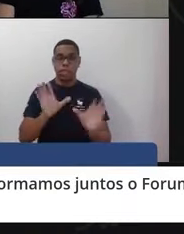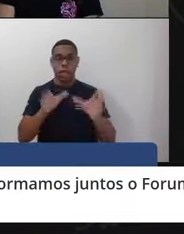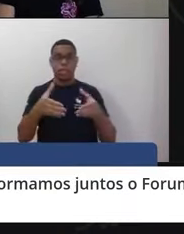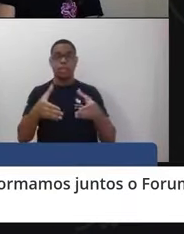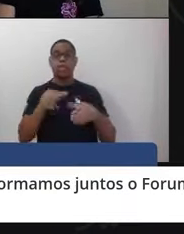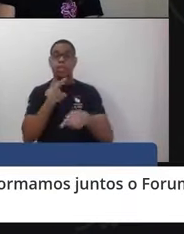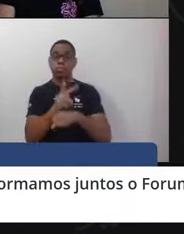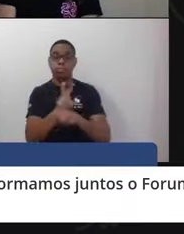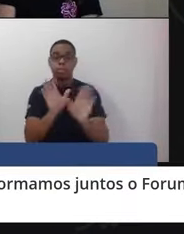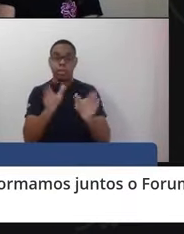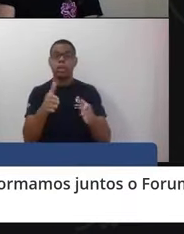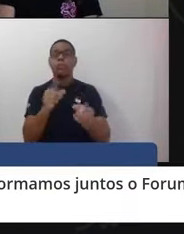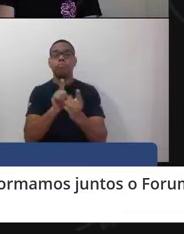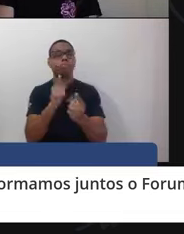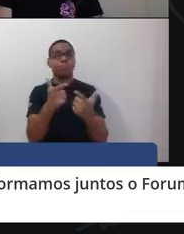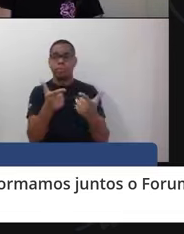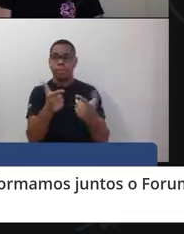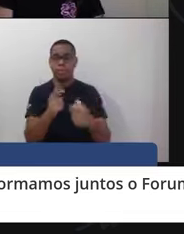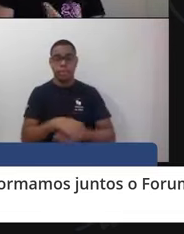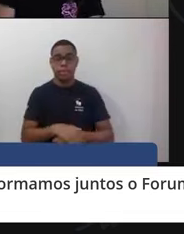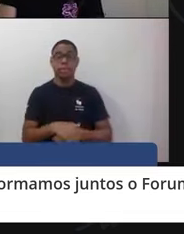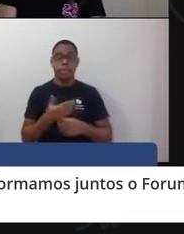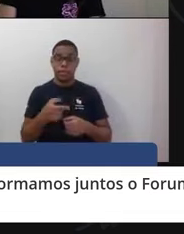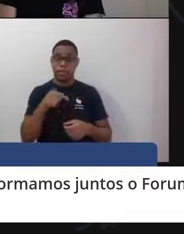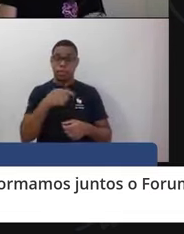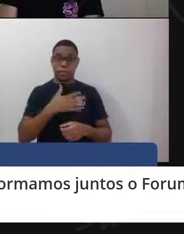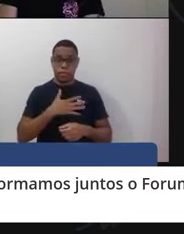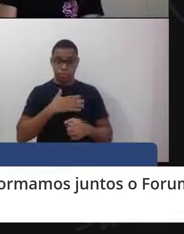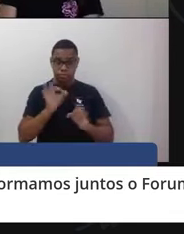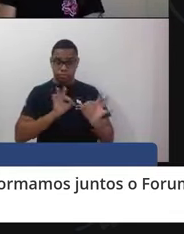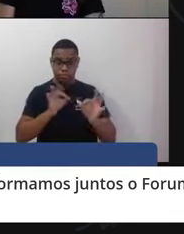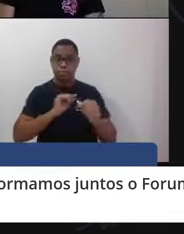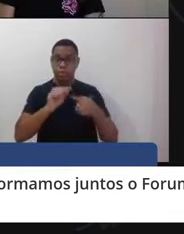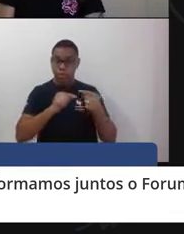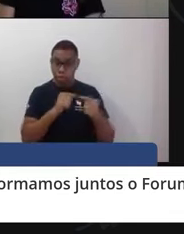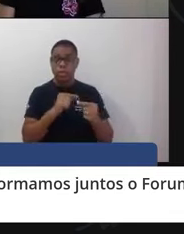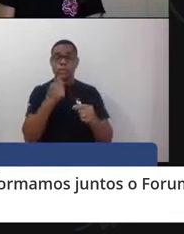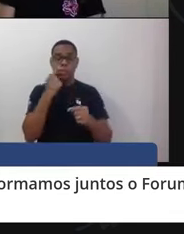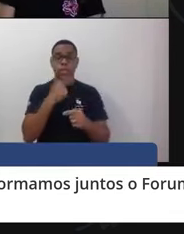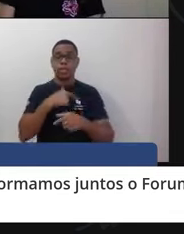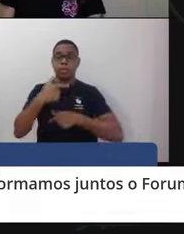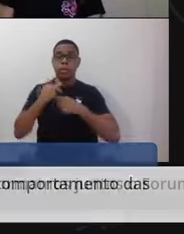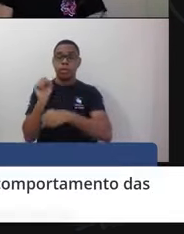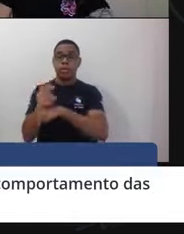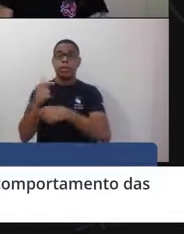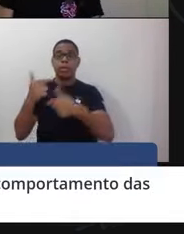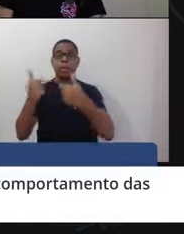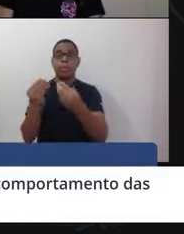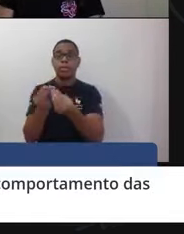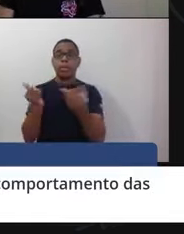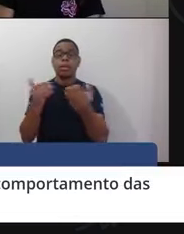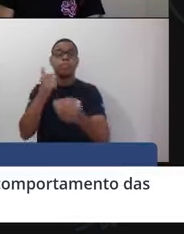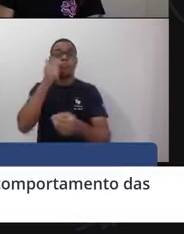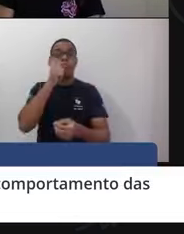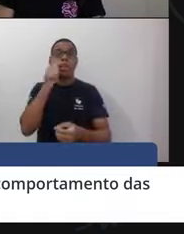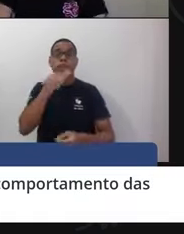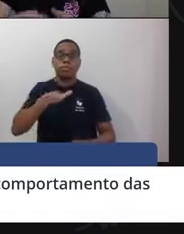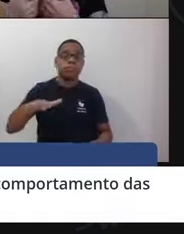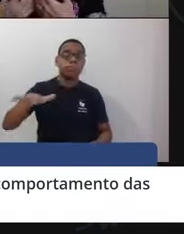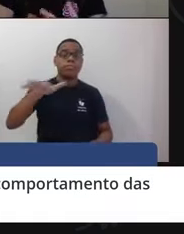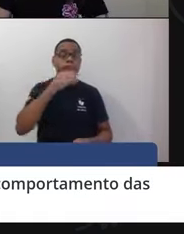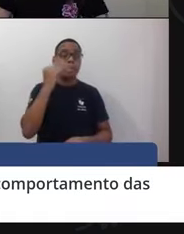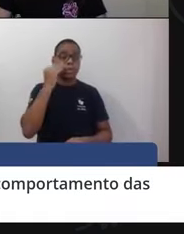Entre Rodas, ele é um projeto que visa um programa de geração de rendas, para que essa mulher possa